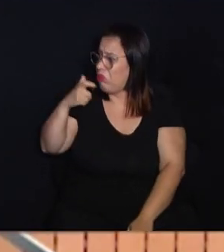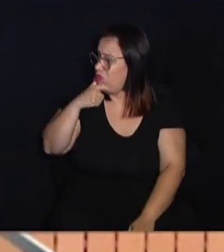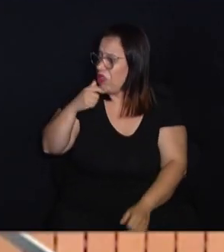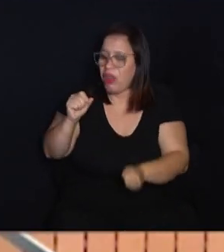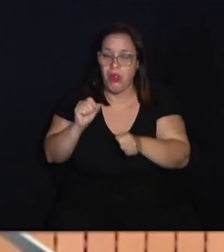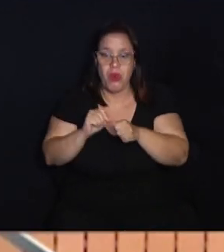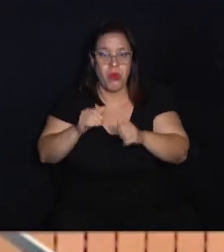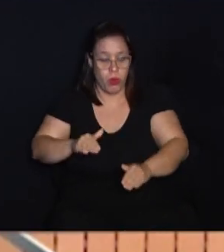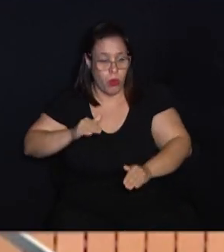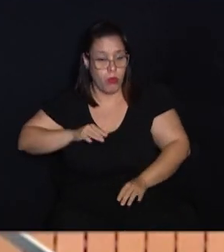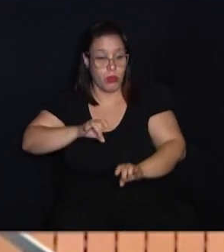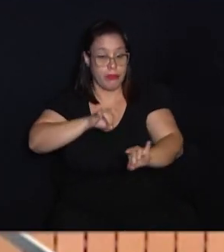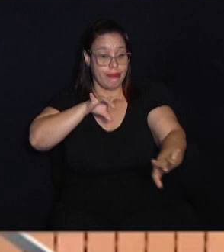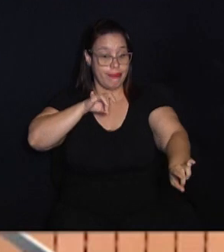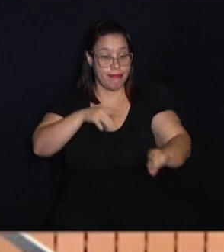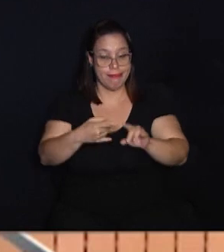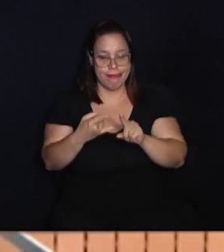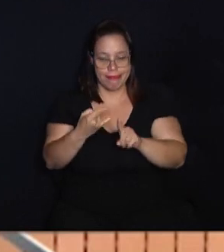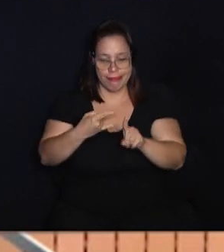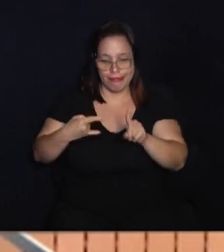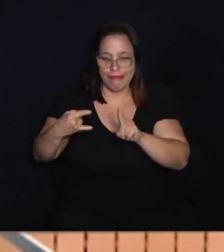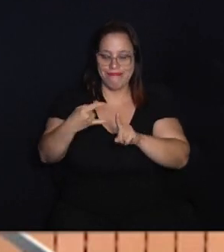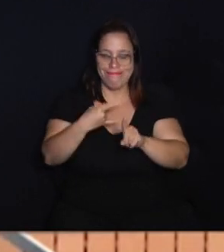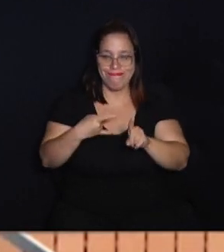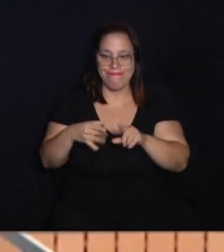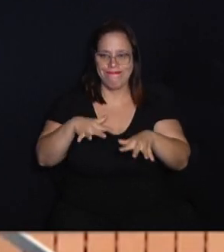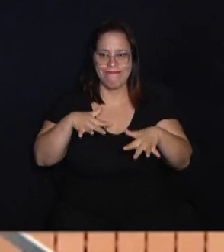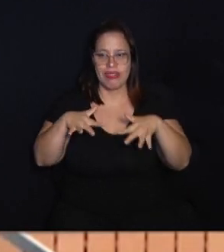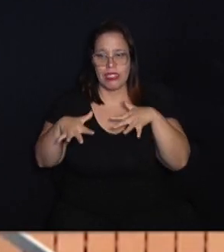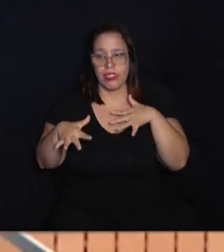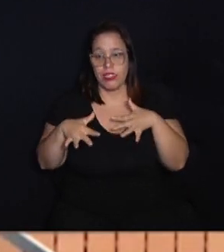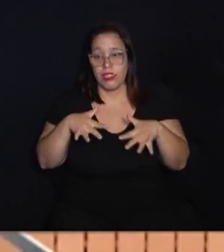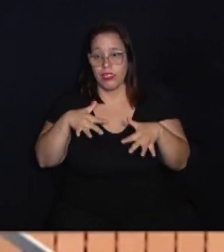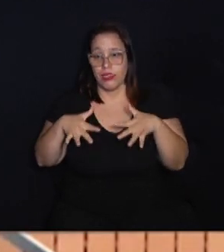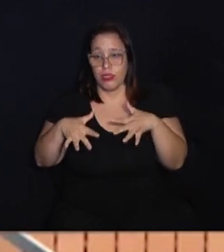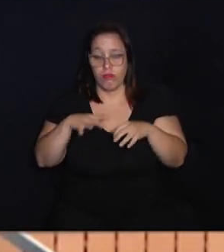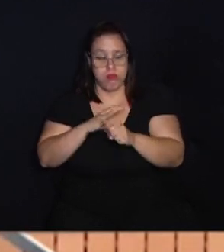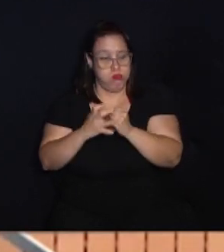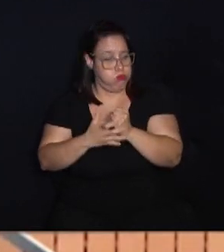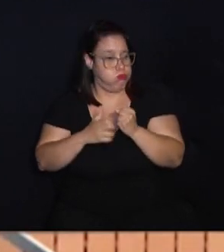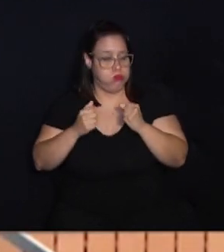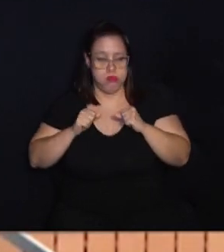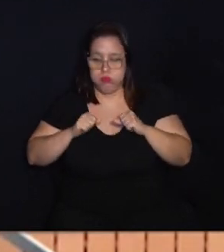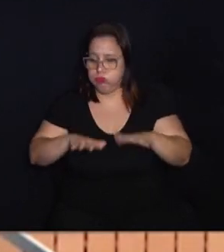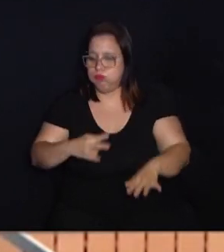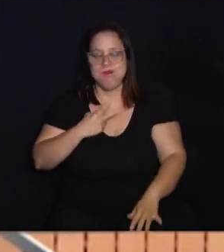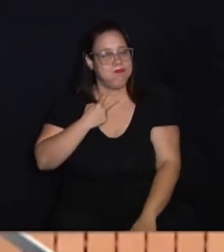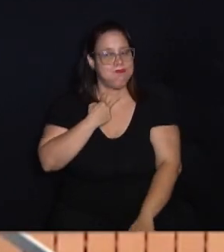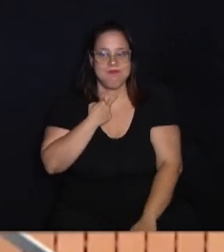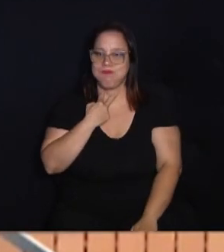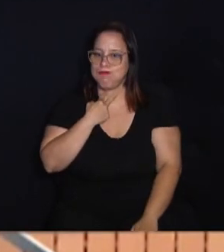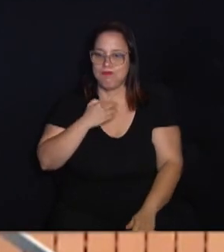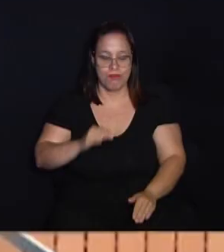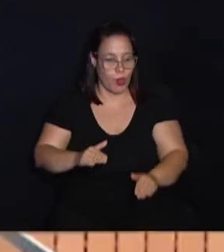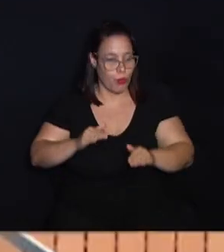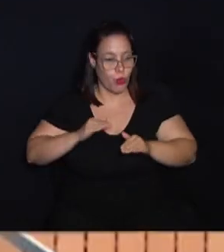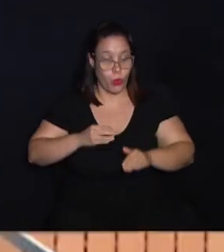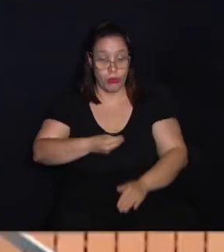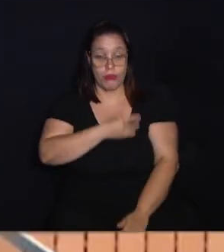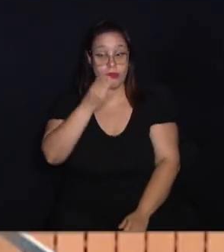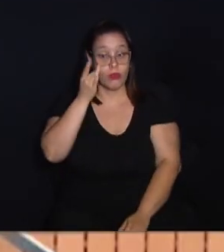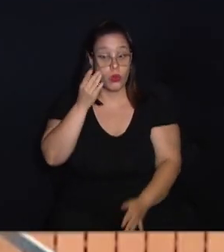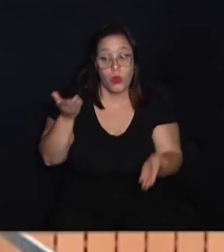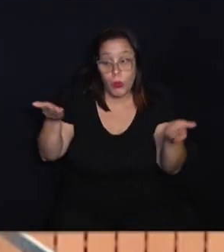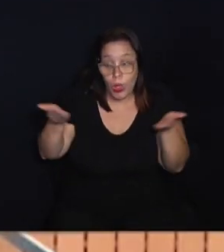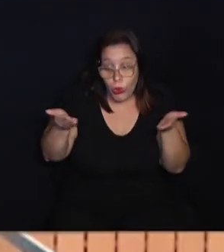uma posse virtual no momento que a pandemia não permitia uma posse presencial como está no dia